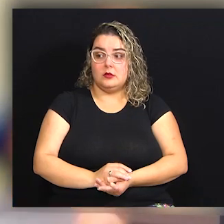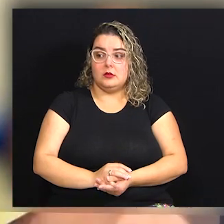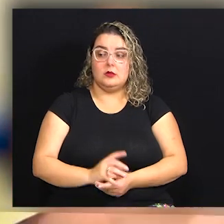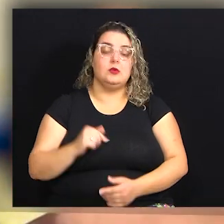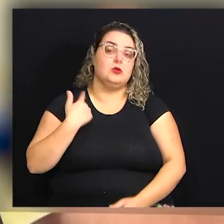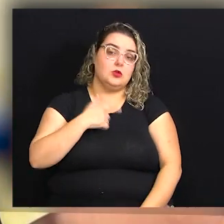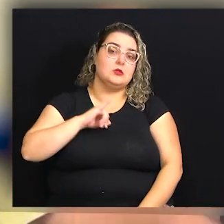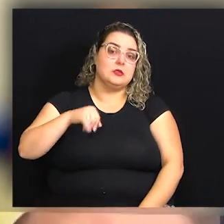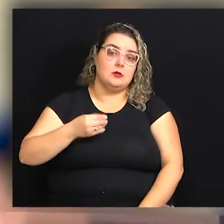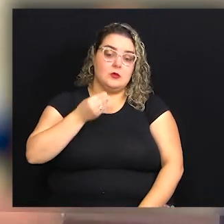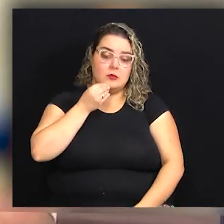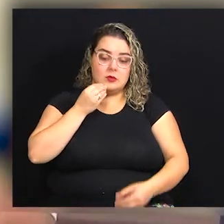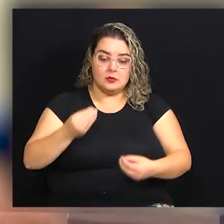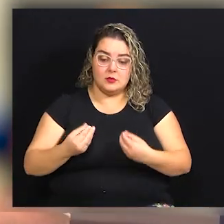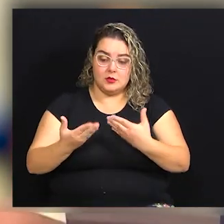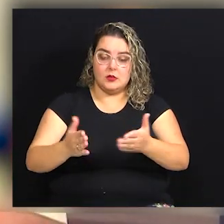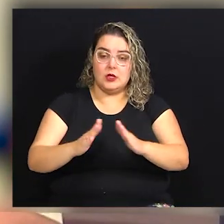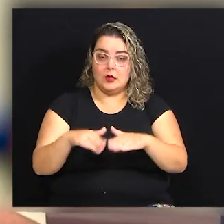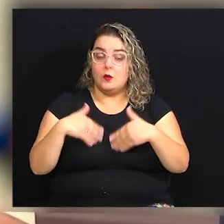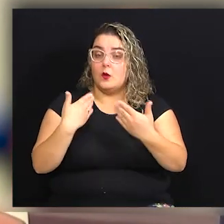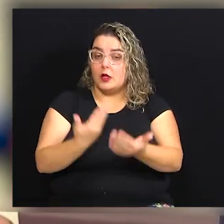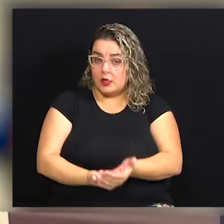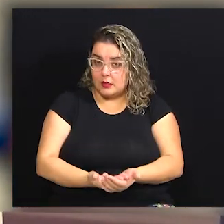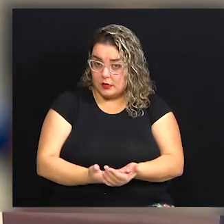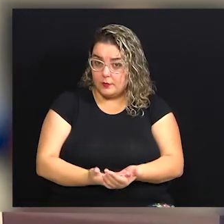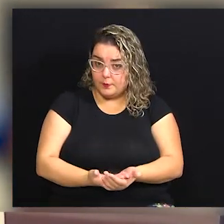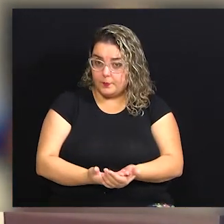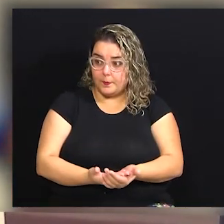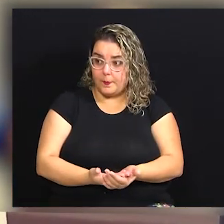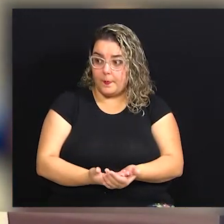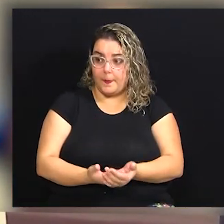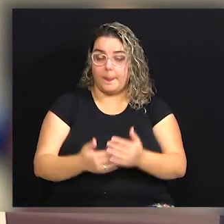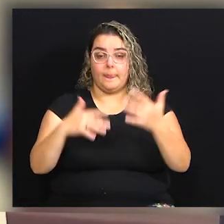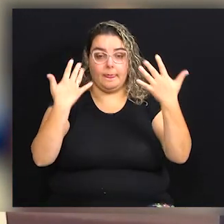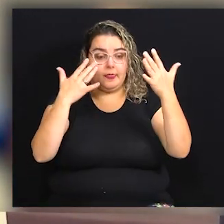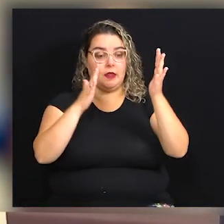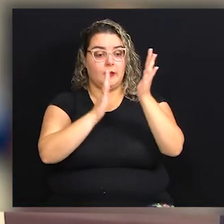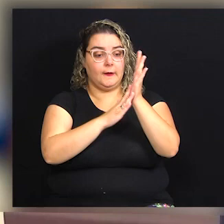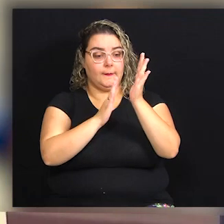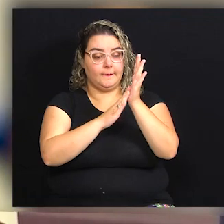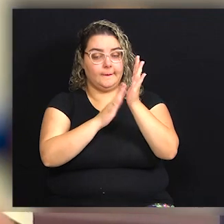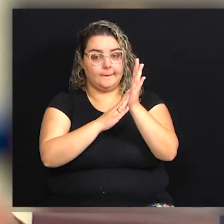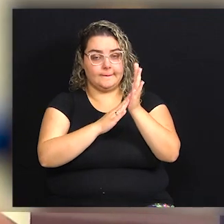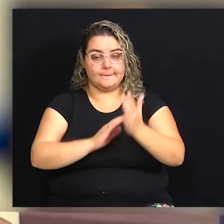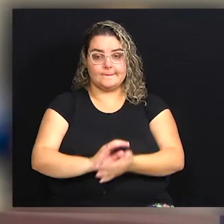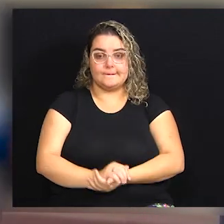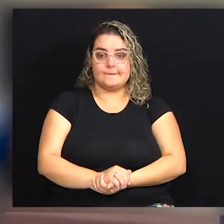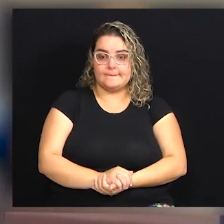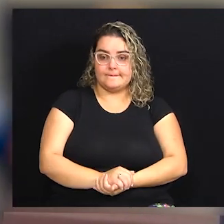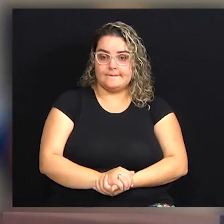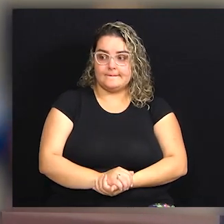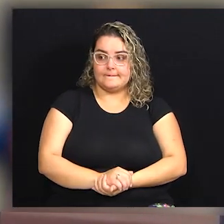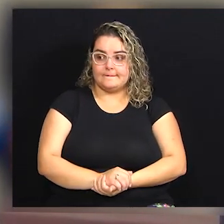vamos aproveitar aqui e entregar um requerimento de congratulação